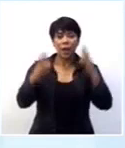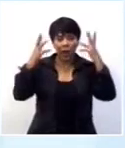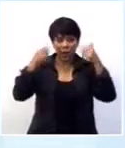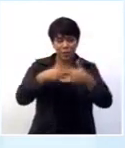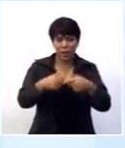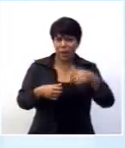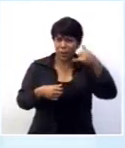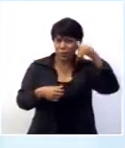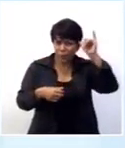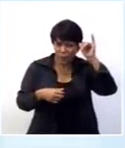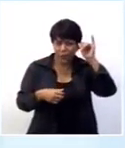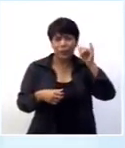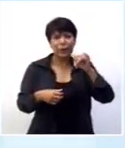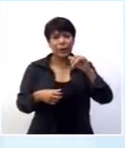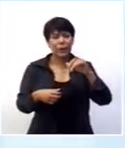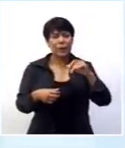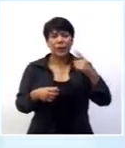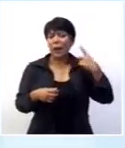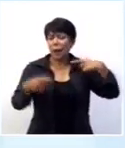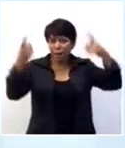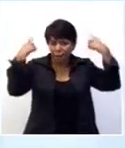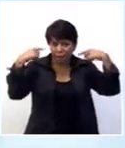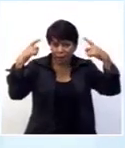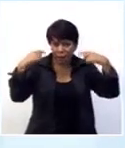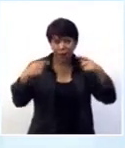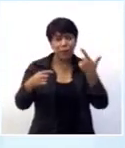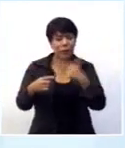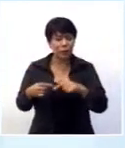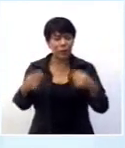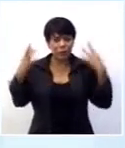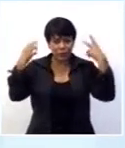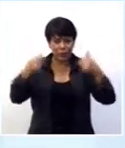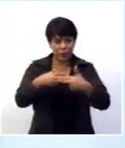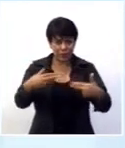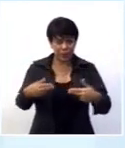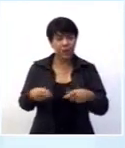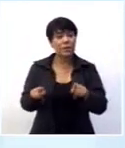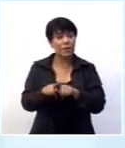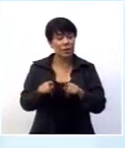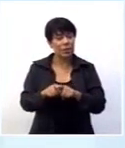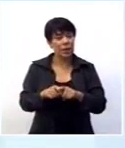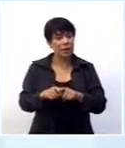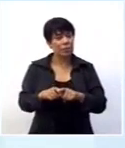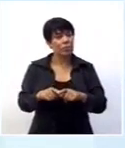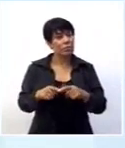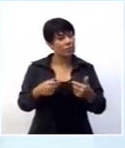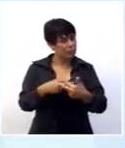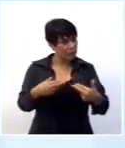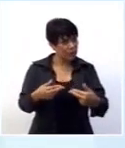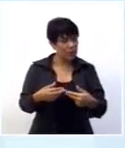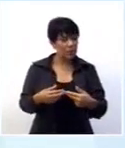bois, cabras, patos, cabritos, entre outros, né? Animais que vão servir para várias coisas, né?